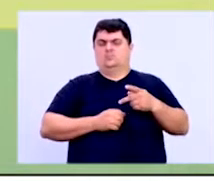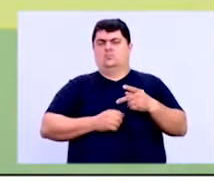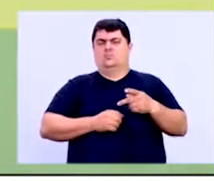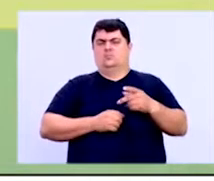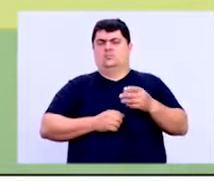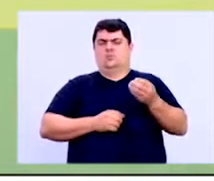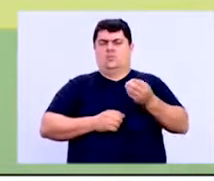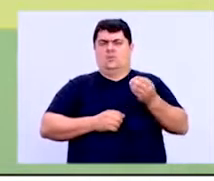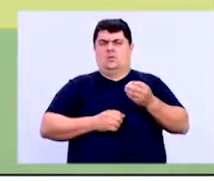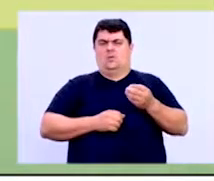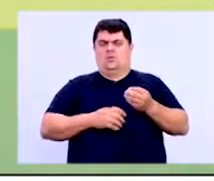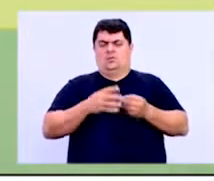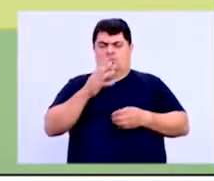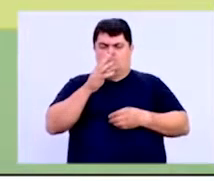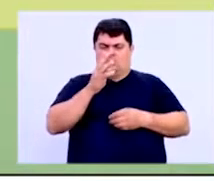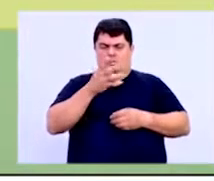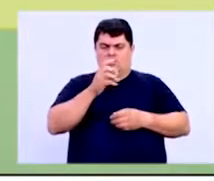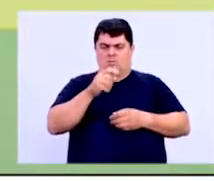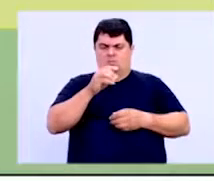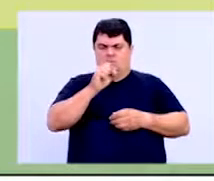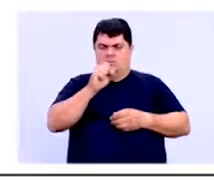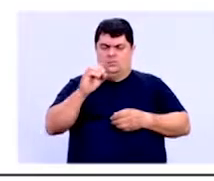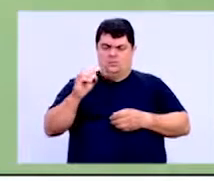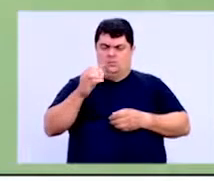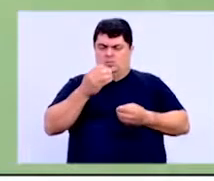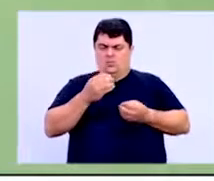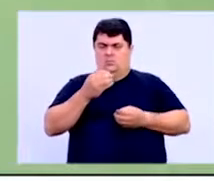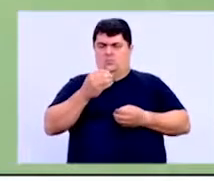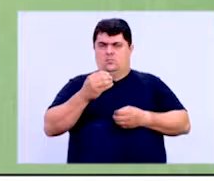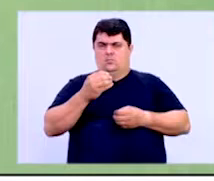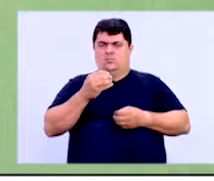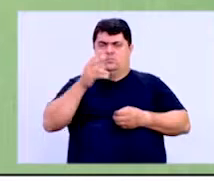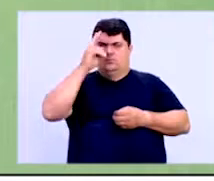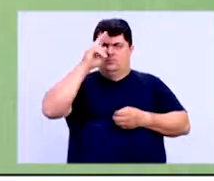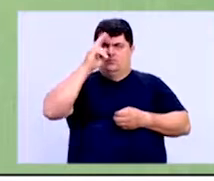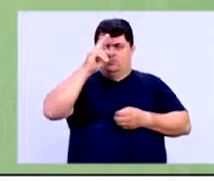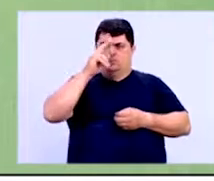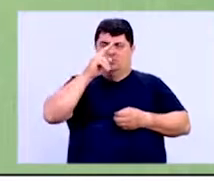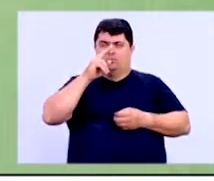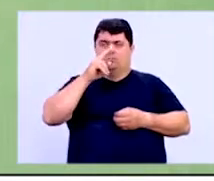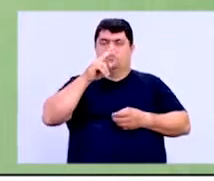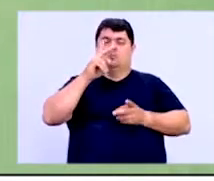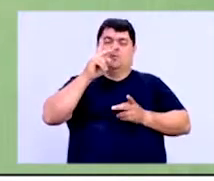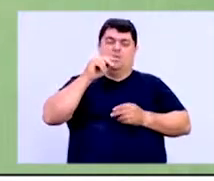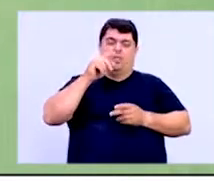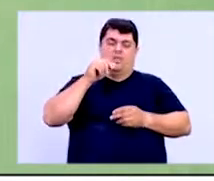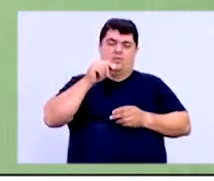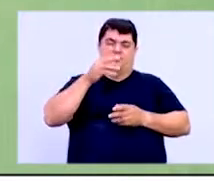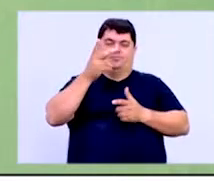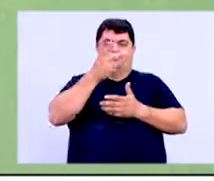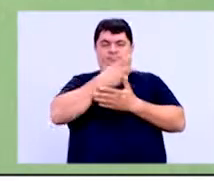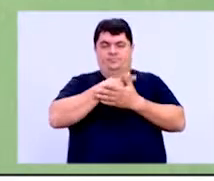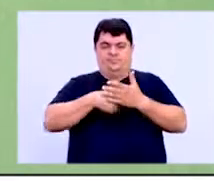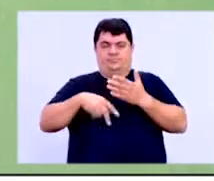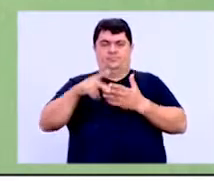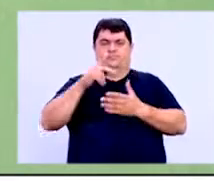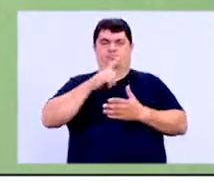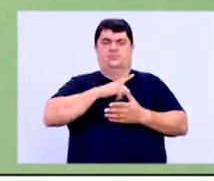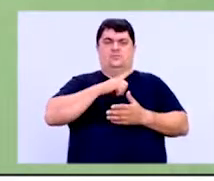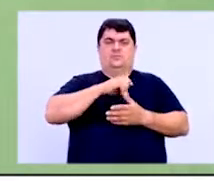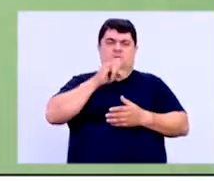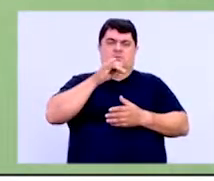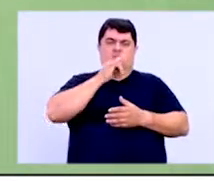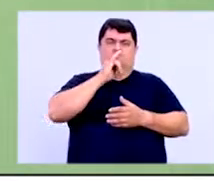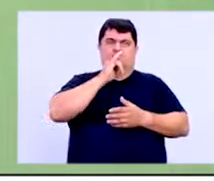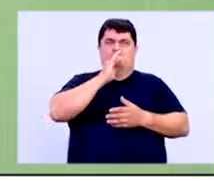que o senhor quer dizer com esse 4.800 e 480 mil? Lembra aqui? Exatamente. Isso quer dizer que quando eu